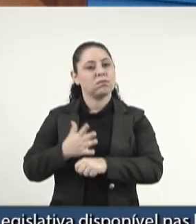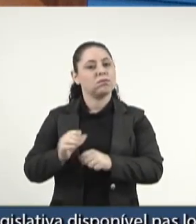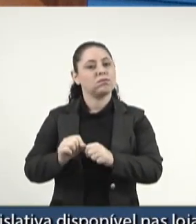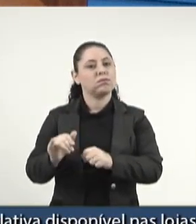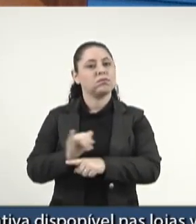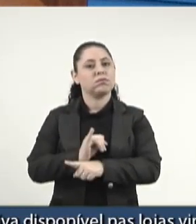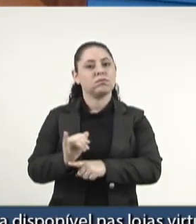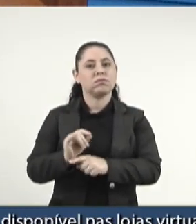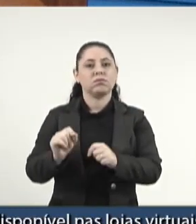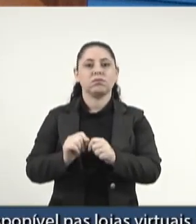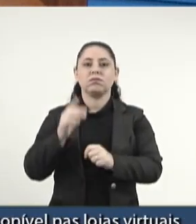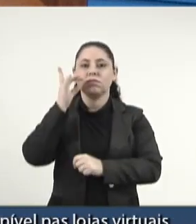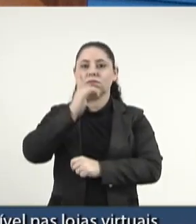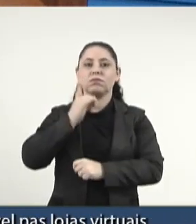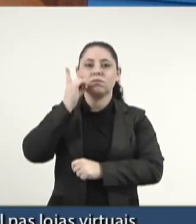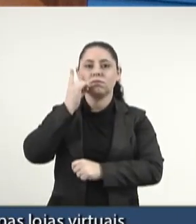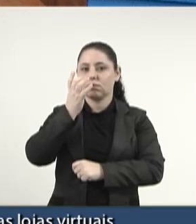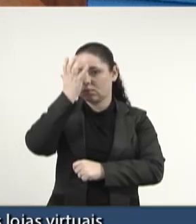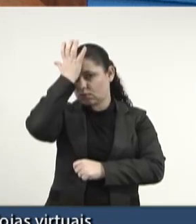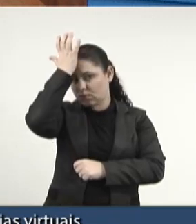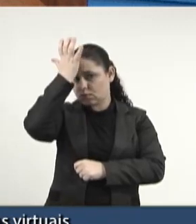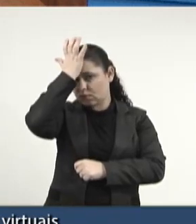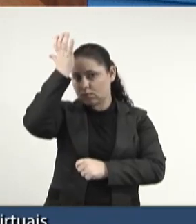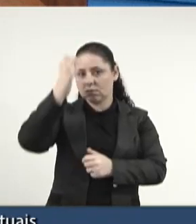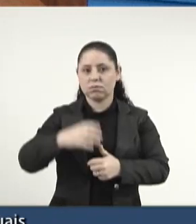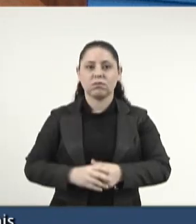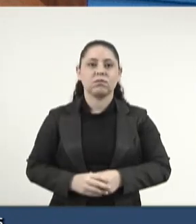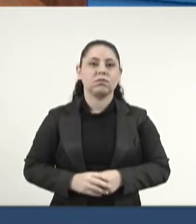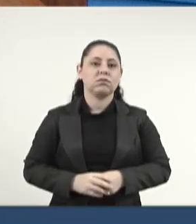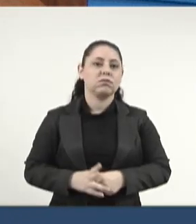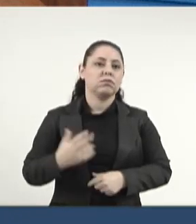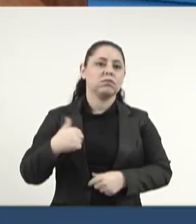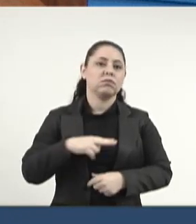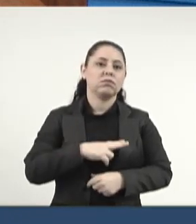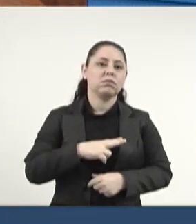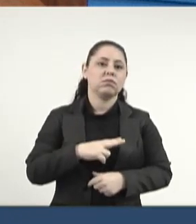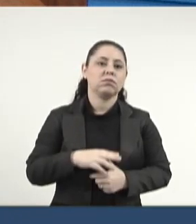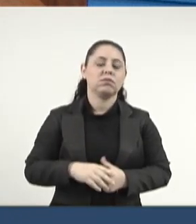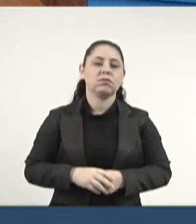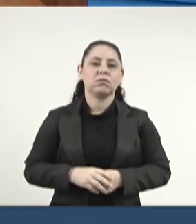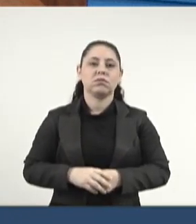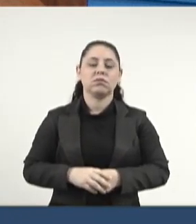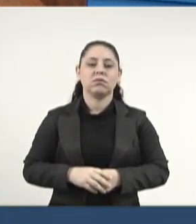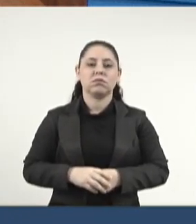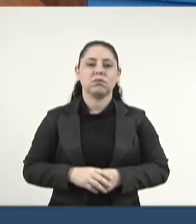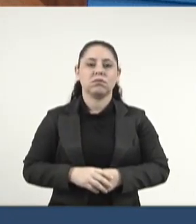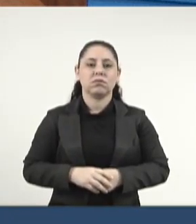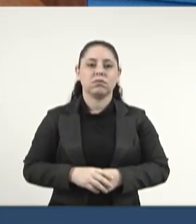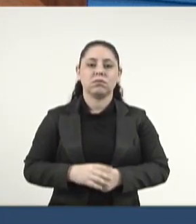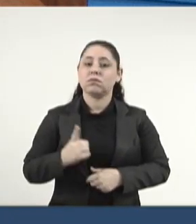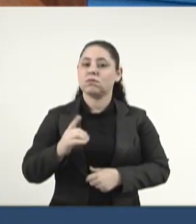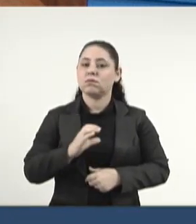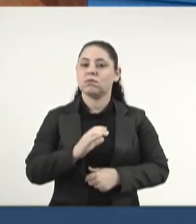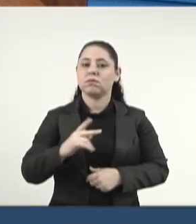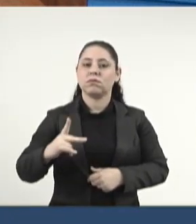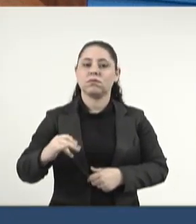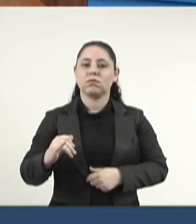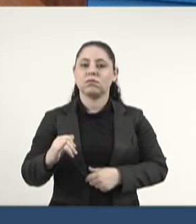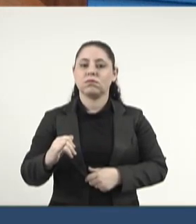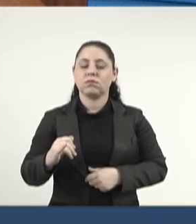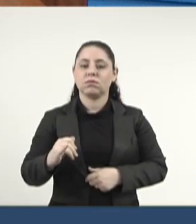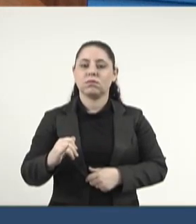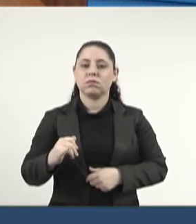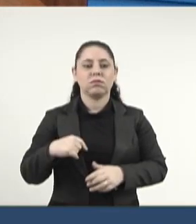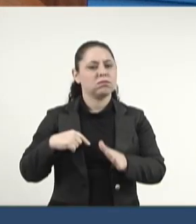bem colocadas pelo deputado Rafael Tavares, que nós façamos uma CPI